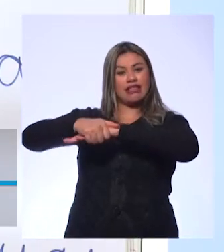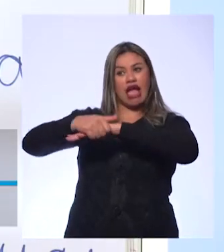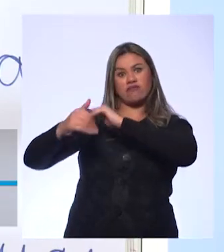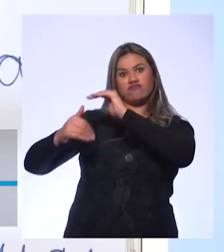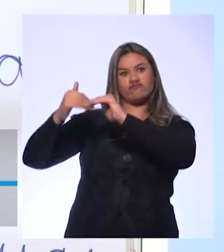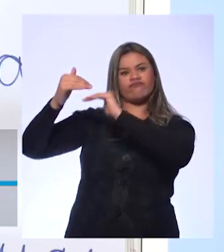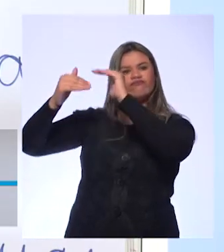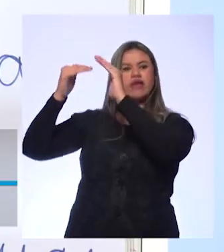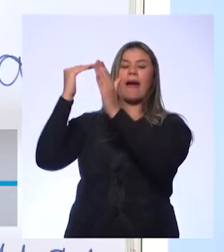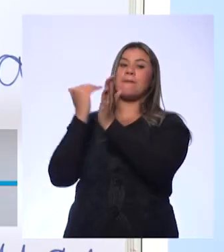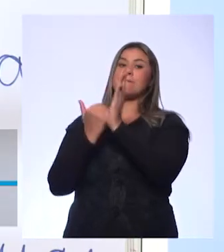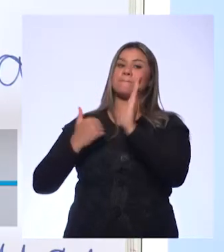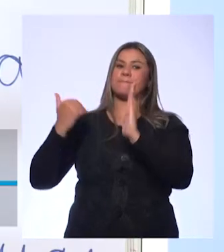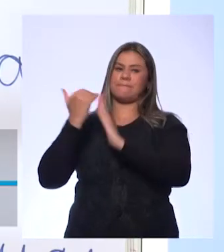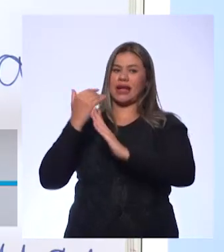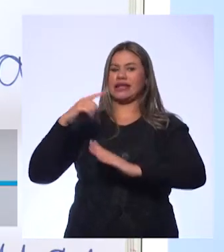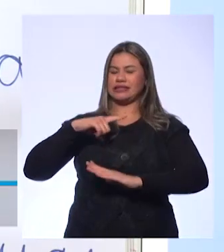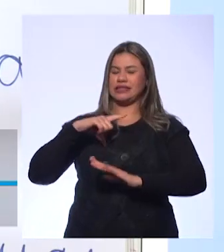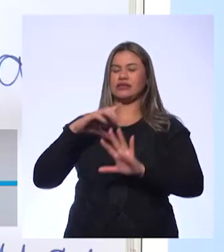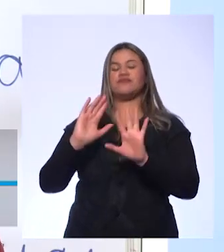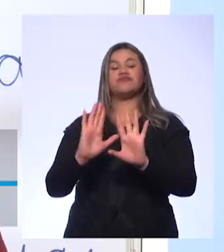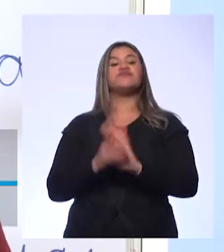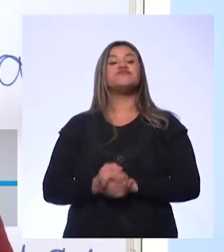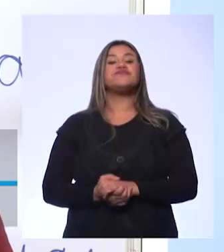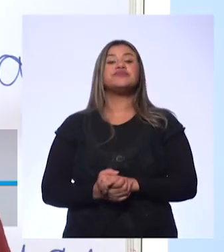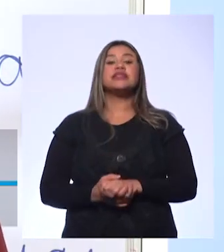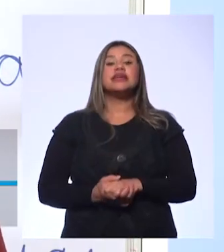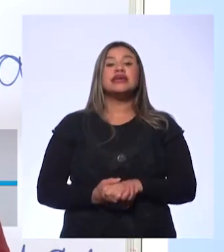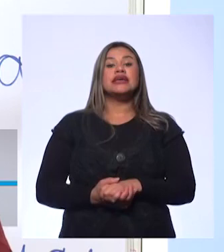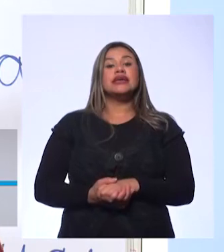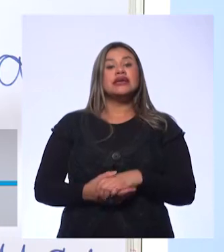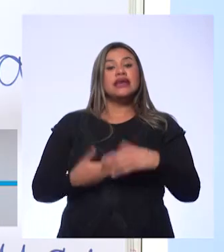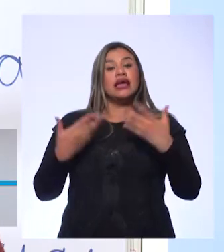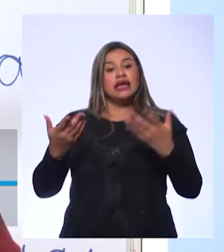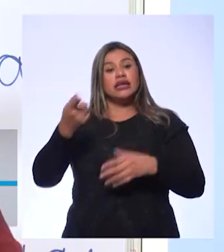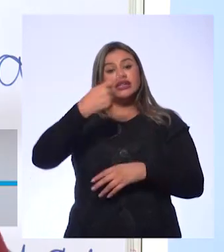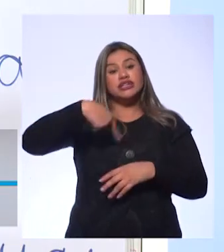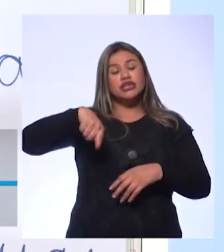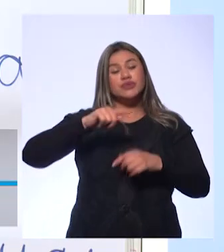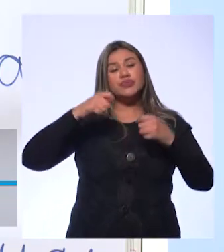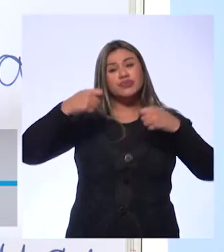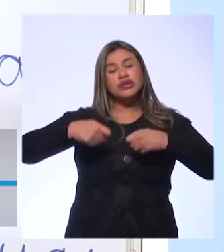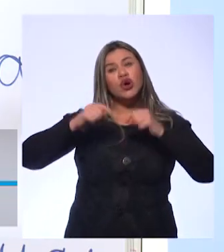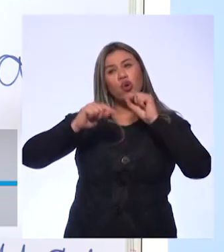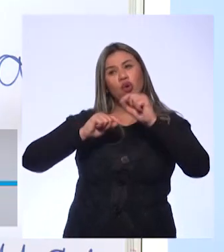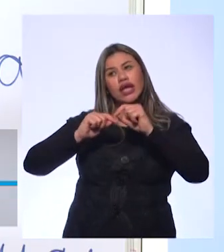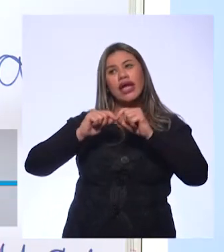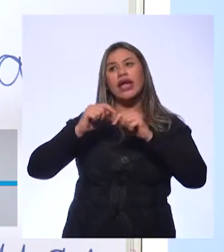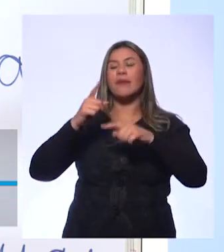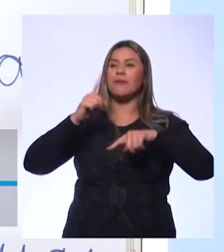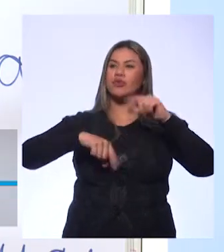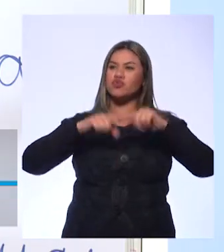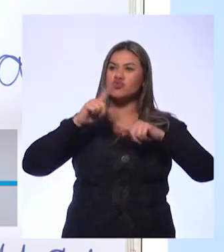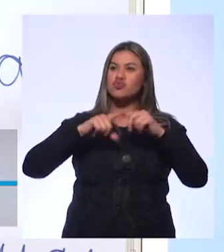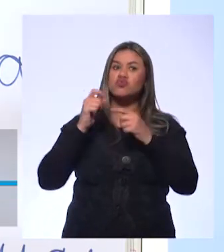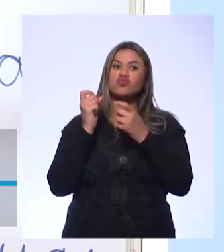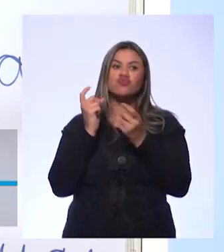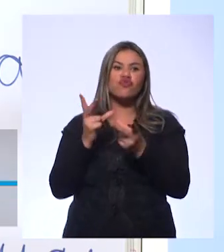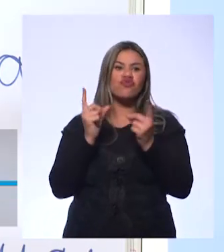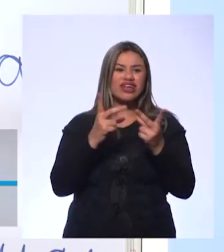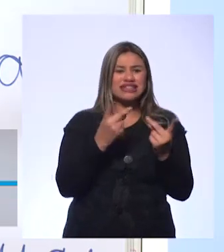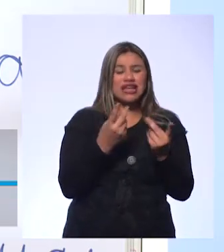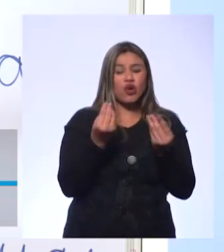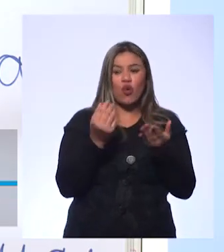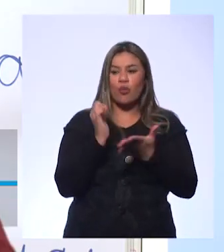ele está à frente da América Latina e o que que nós temos que fazer Ball como importar produtos afinal de contas nós